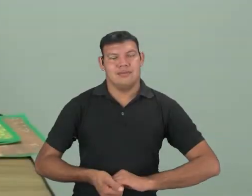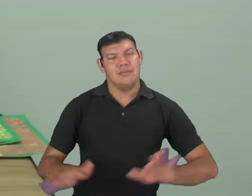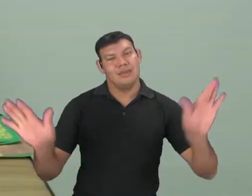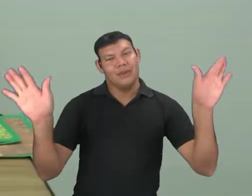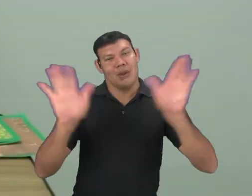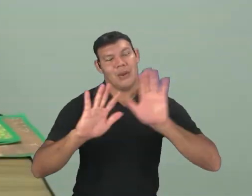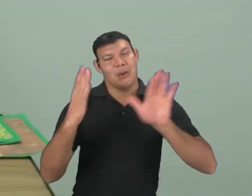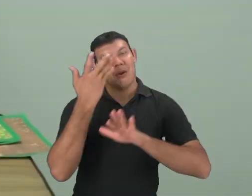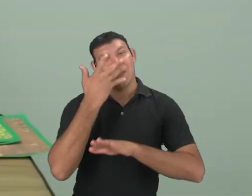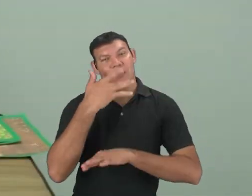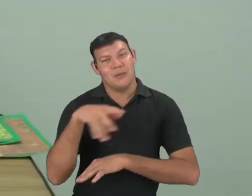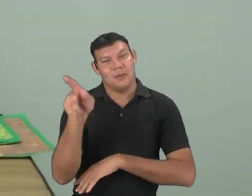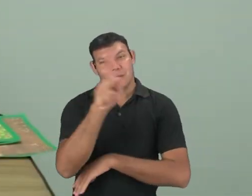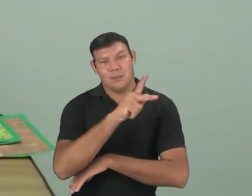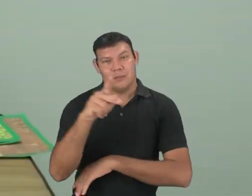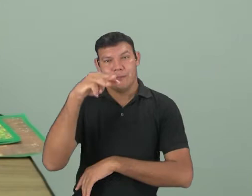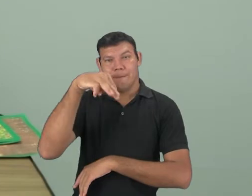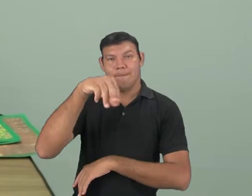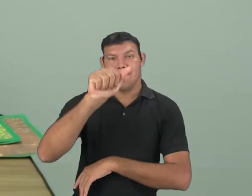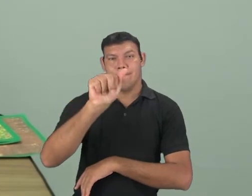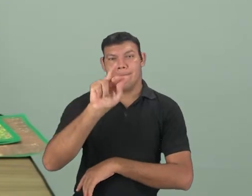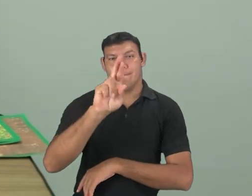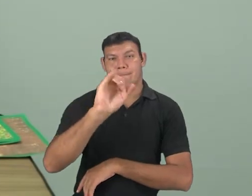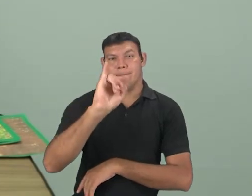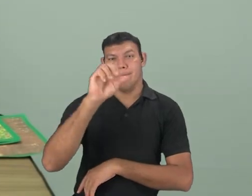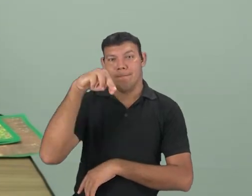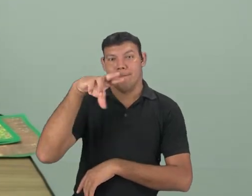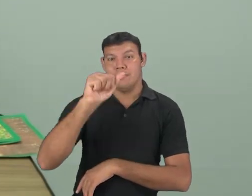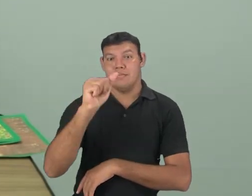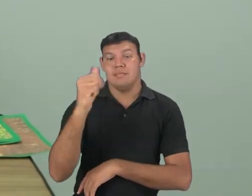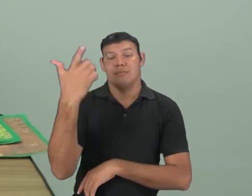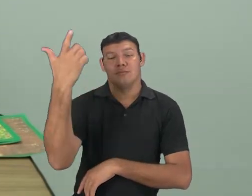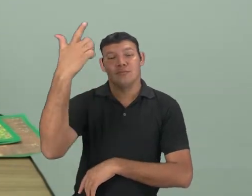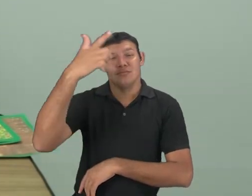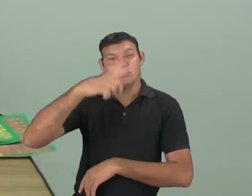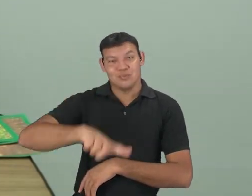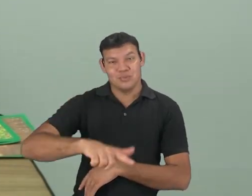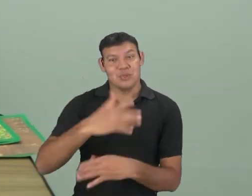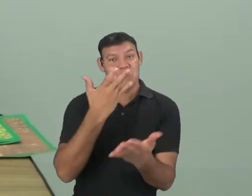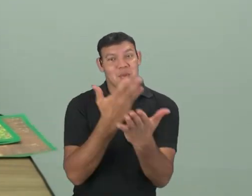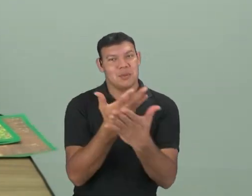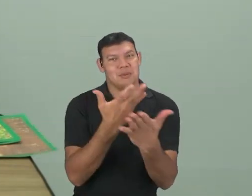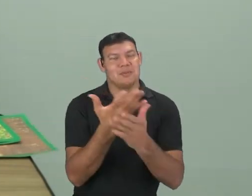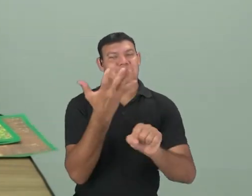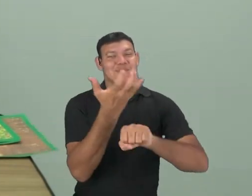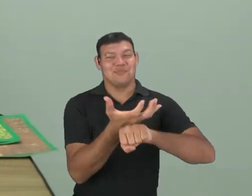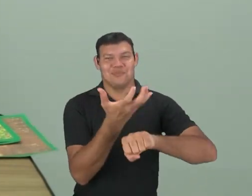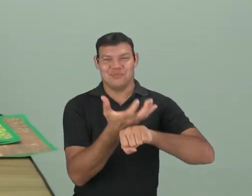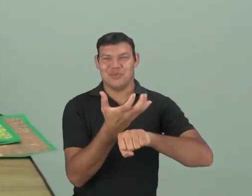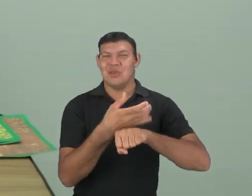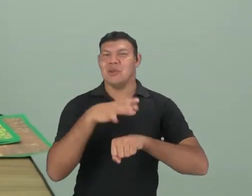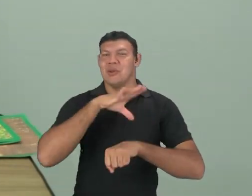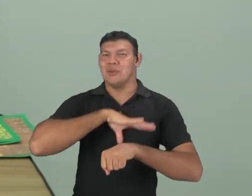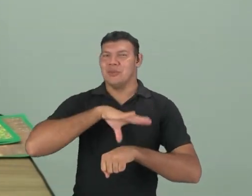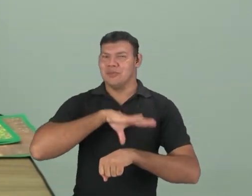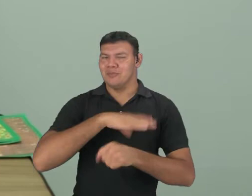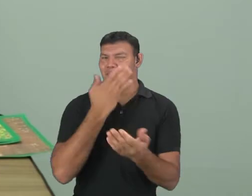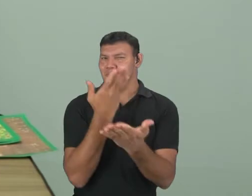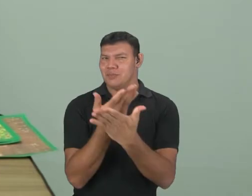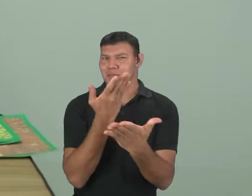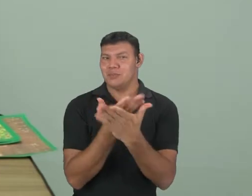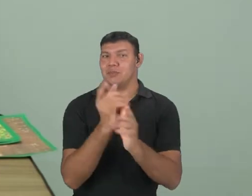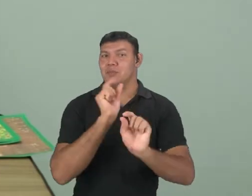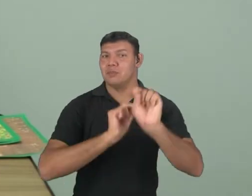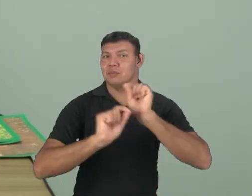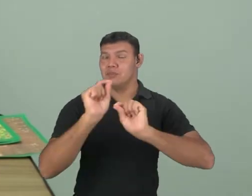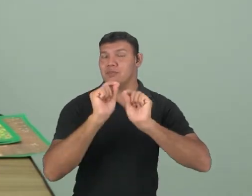Olá, crianças! Eu sou a professora Marina e estamos de volta, com a nossa aula de língua português. Estamos estudando,